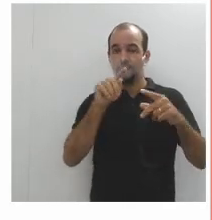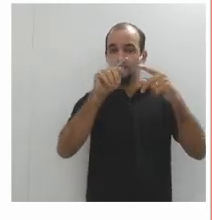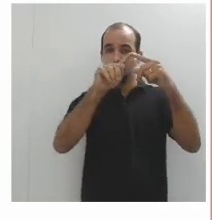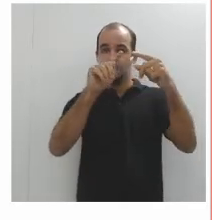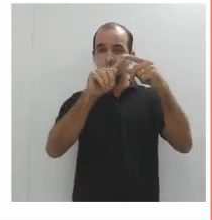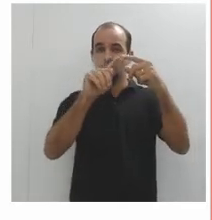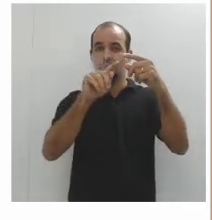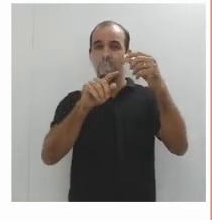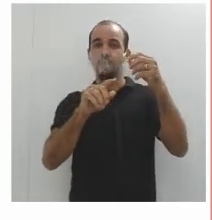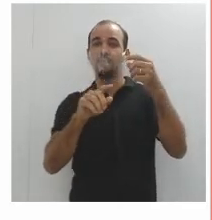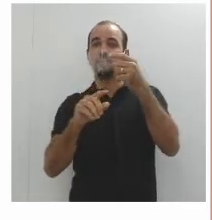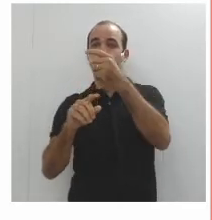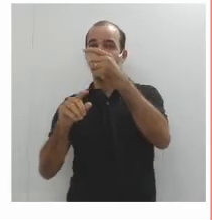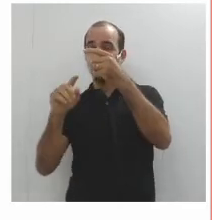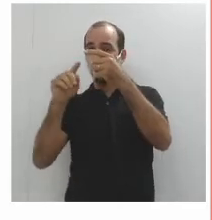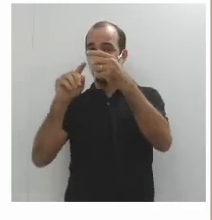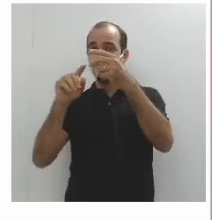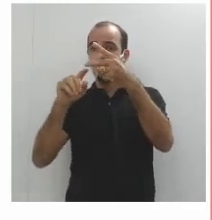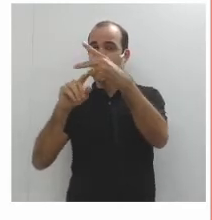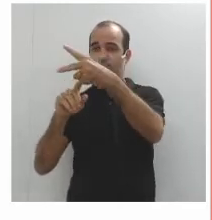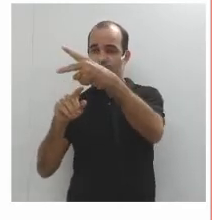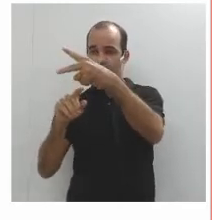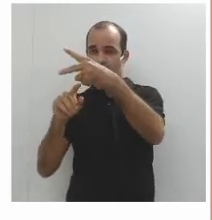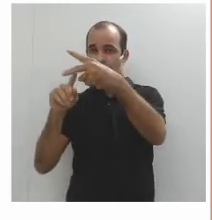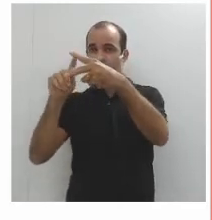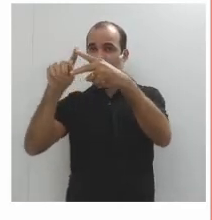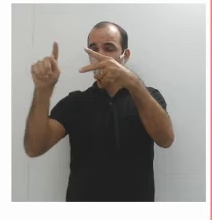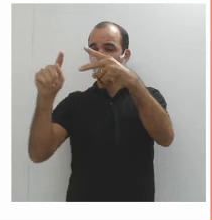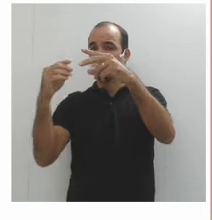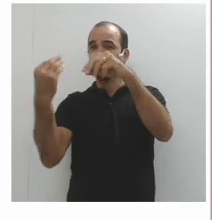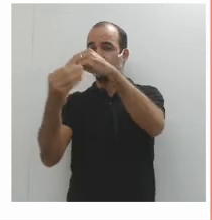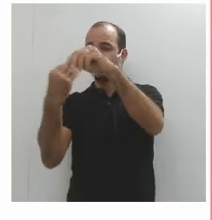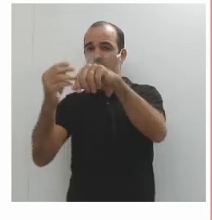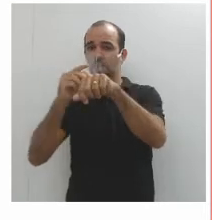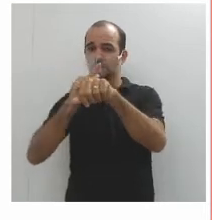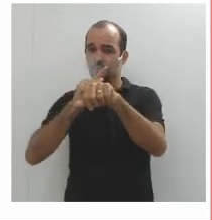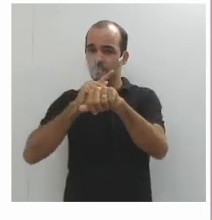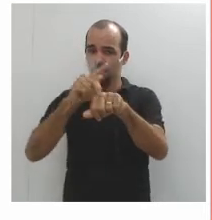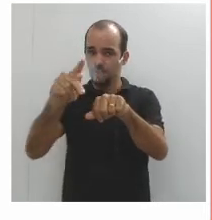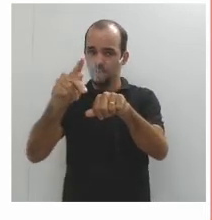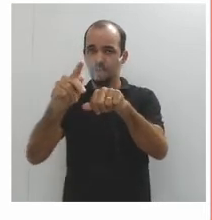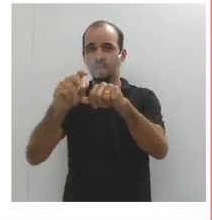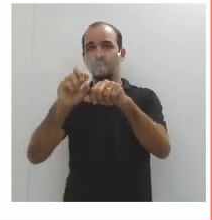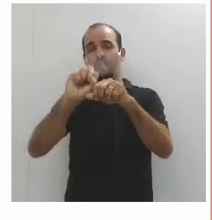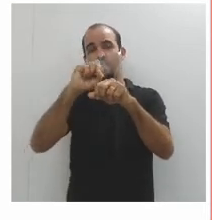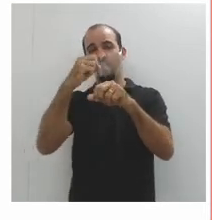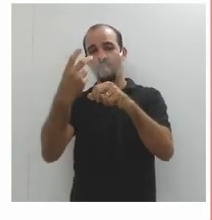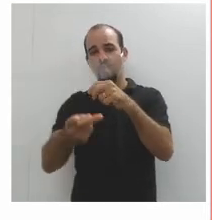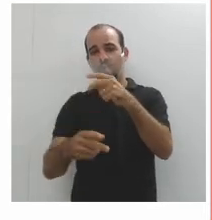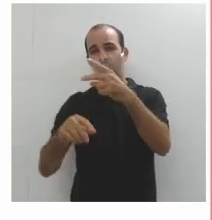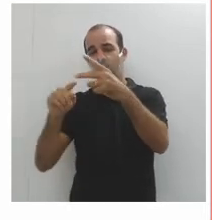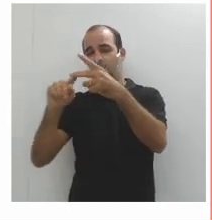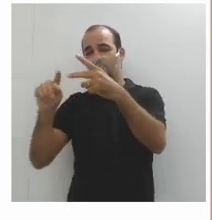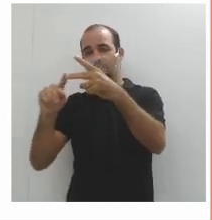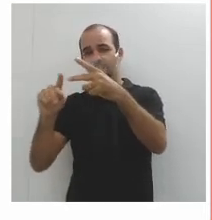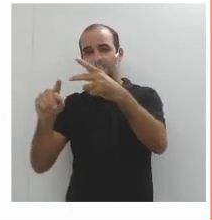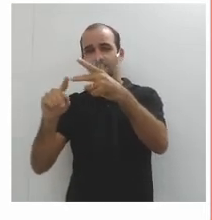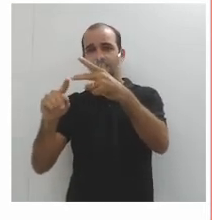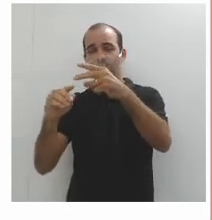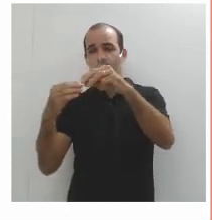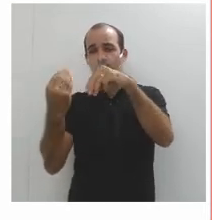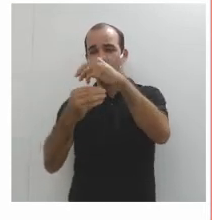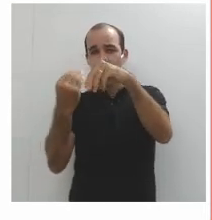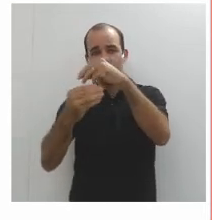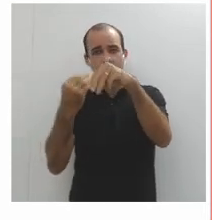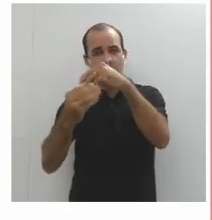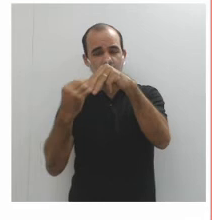uma substância pura, que apresenta apenas um componente, ou pode ser uma mistura